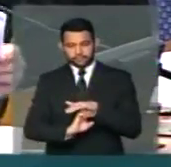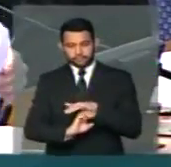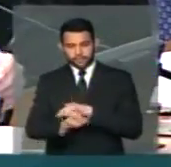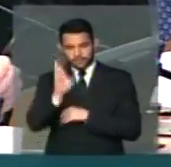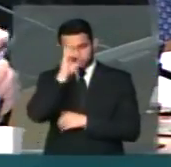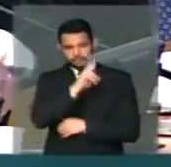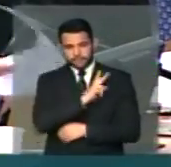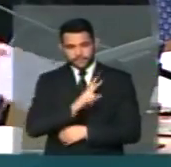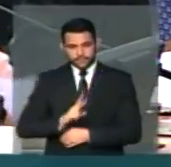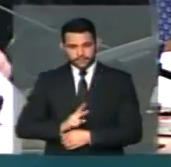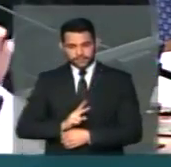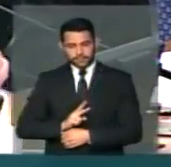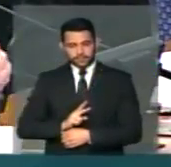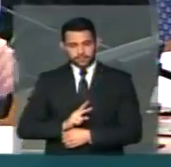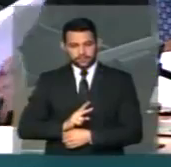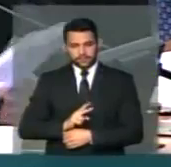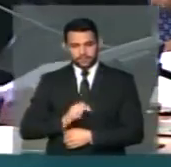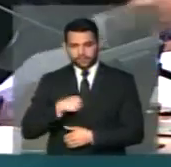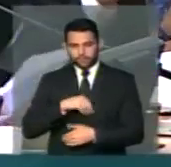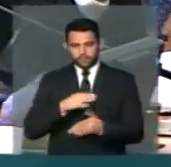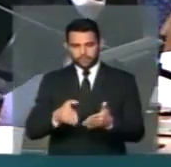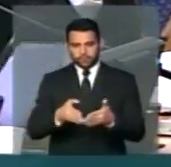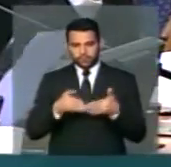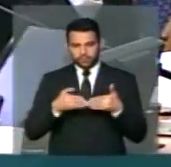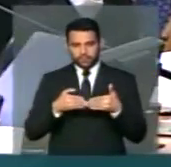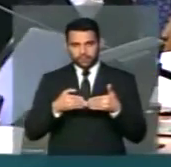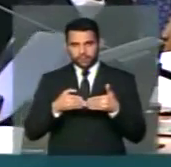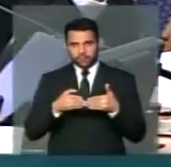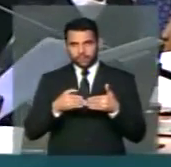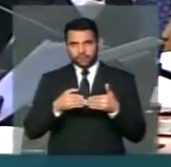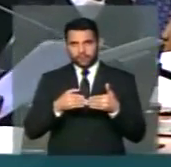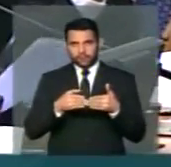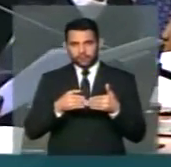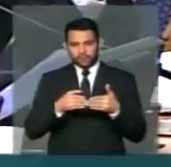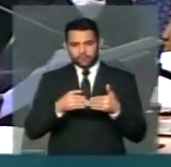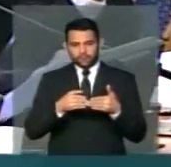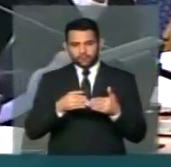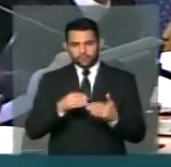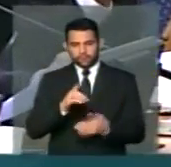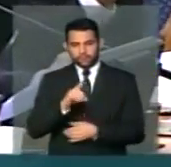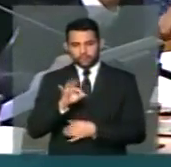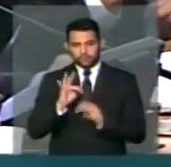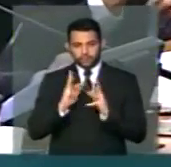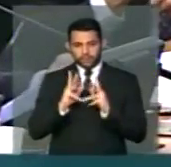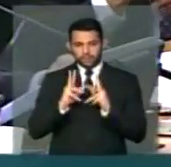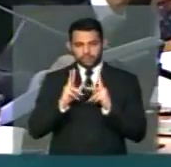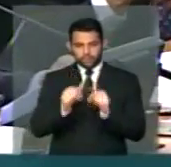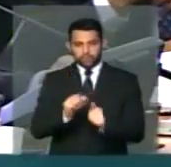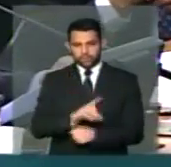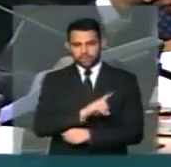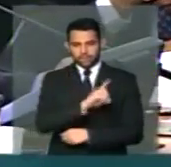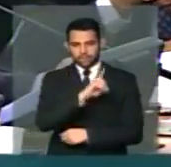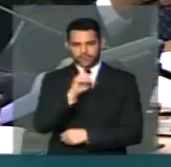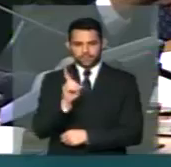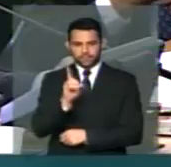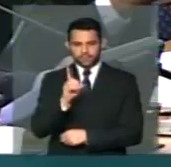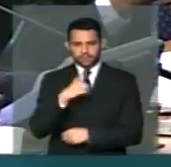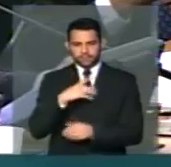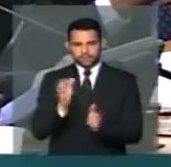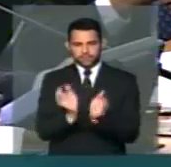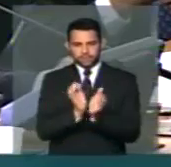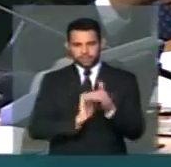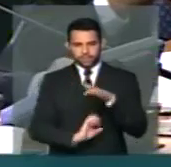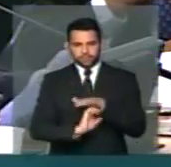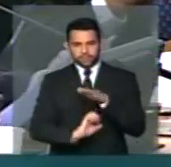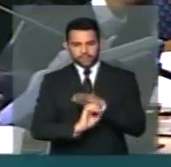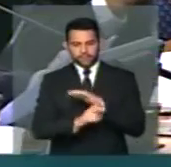Senhor presidente, eu não convoquei só o doutor Ricardo Pessoa, não. Eu convoquei a todos naquele dia, dirigentes de empresas